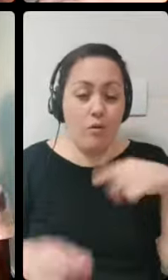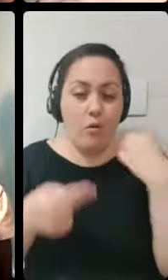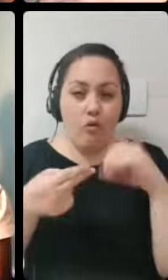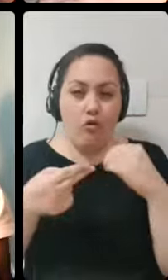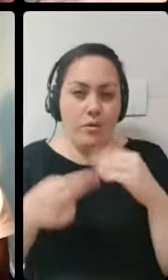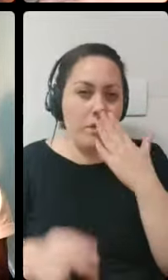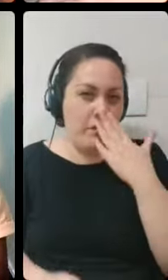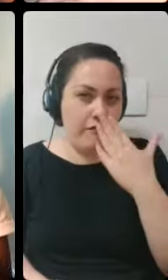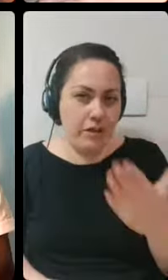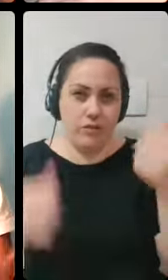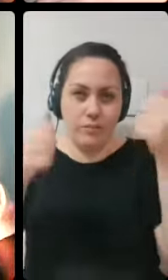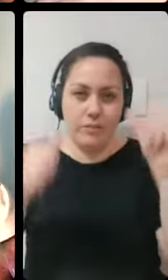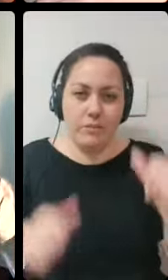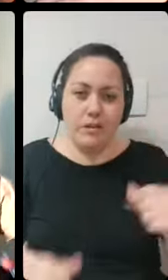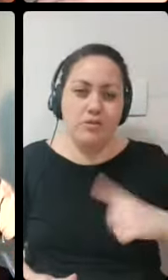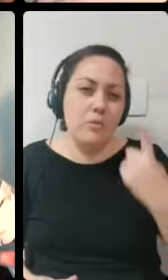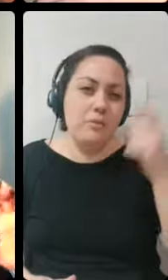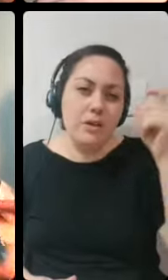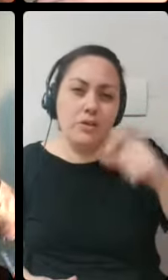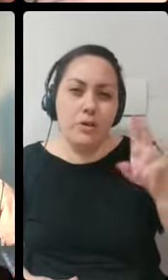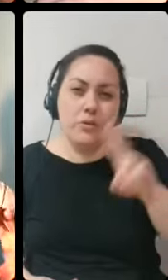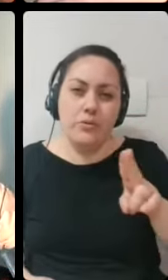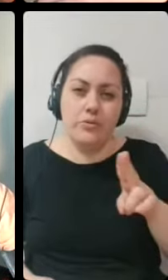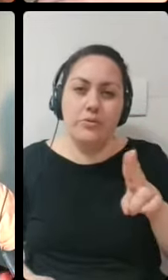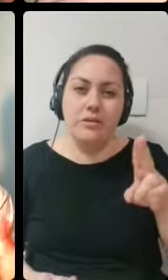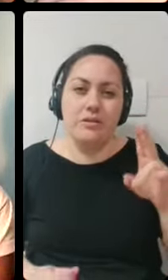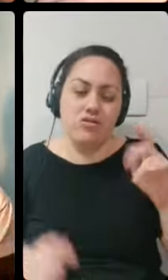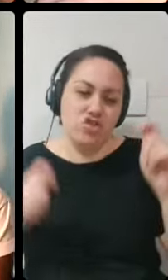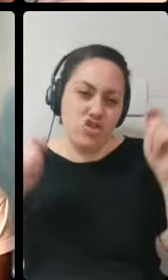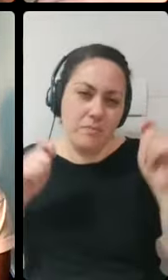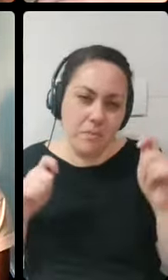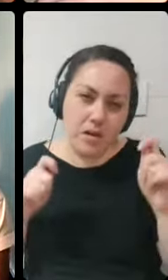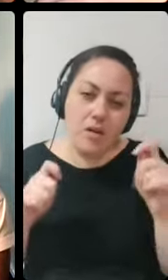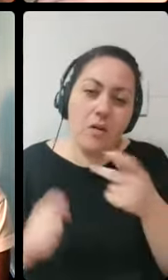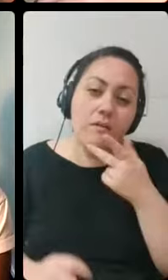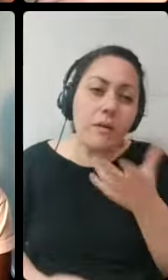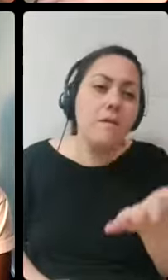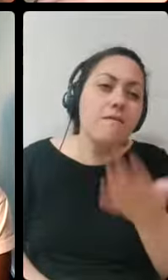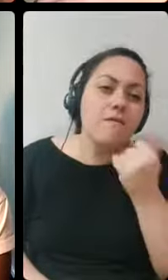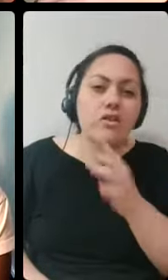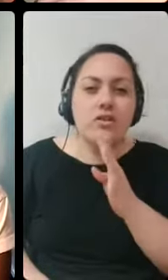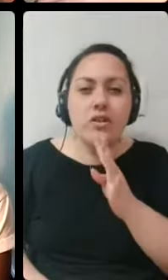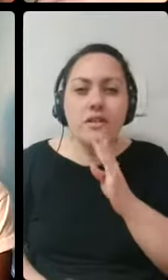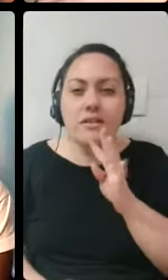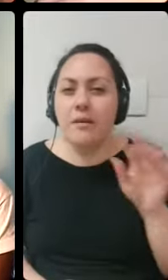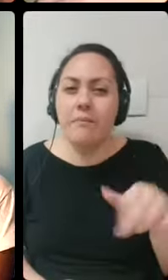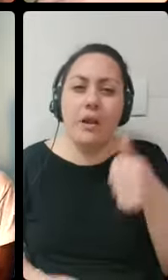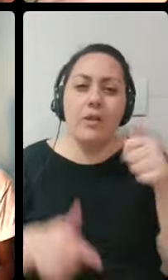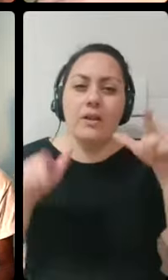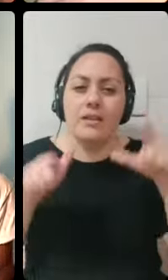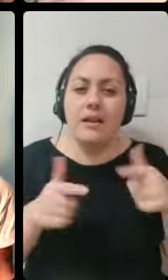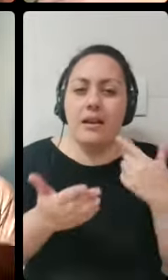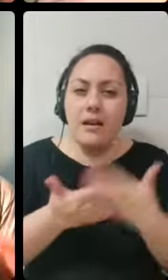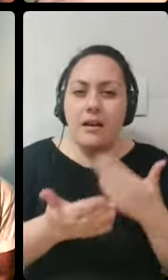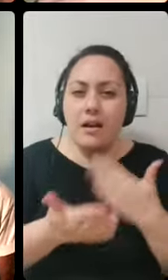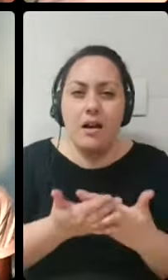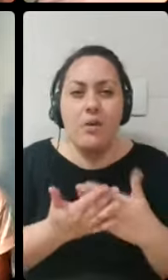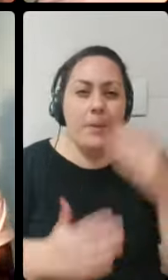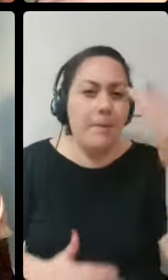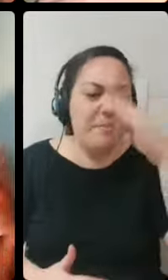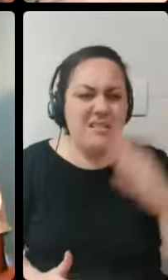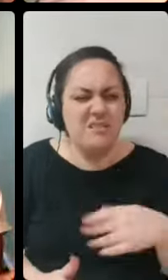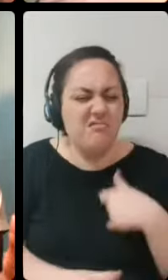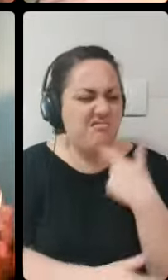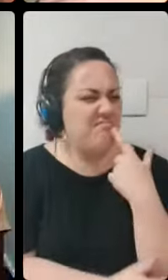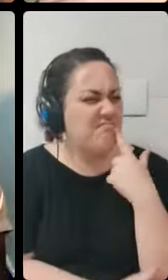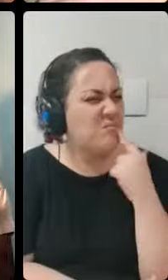com um chapéuzinho e tal. Ai, vem conhecer a melhor sala de aula do Brasil. Eu fiquei, gente, o que que é isso? Nunca tinha visto esse projeto aqui, né? Mas